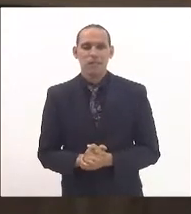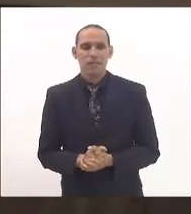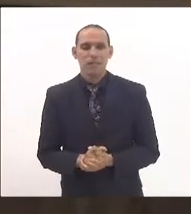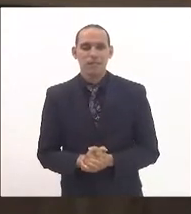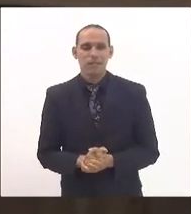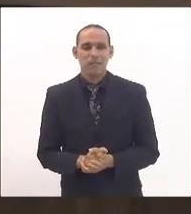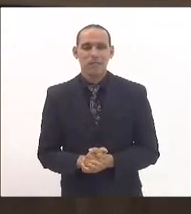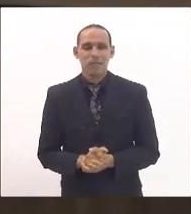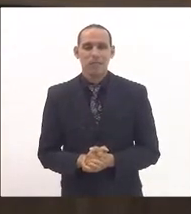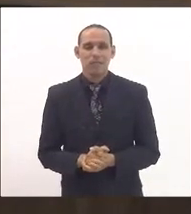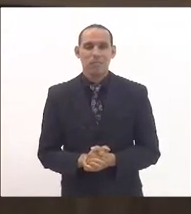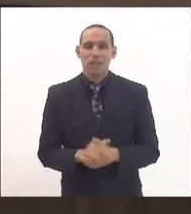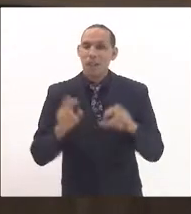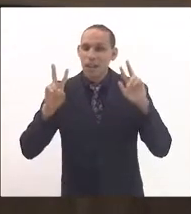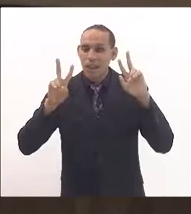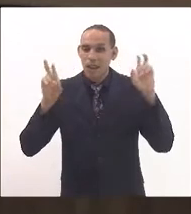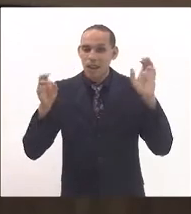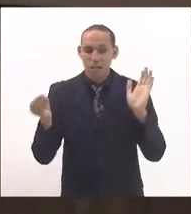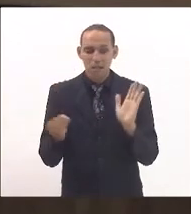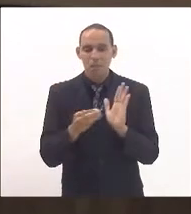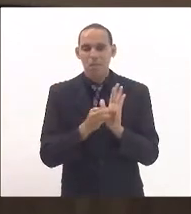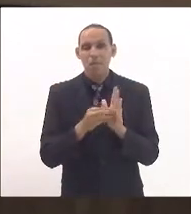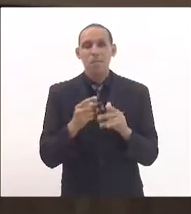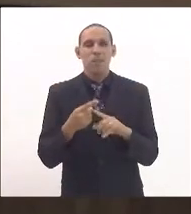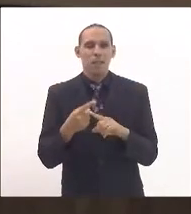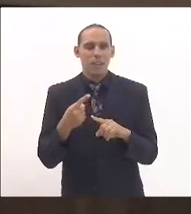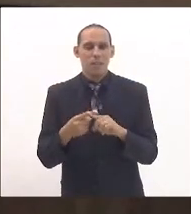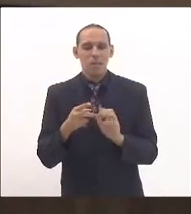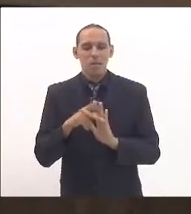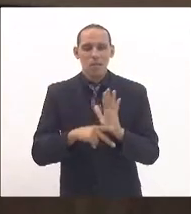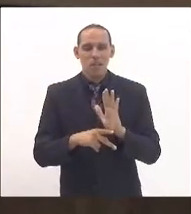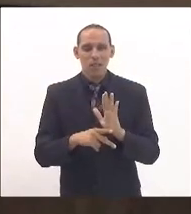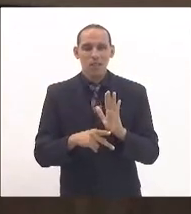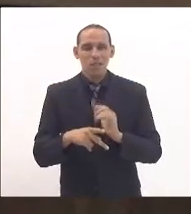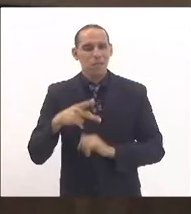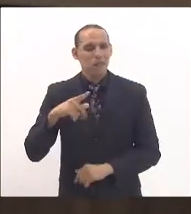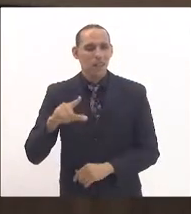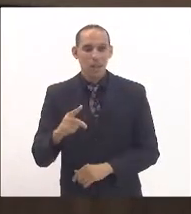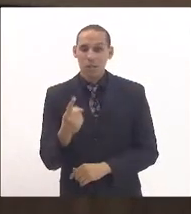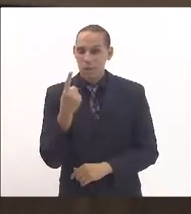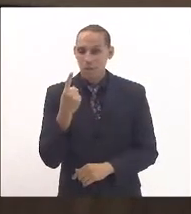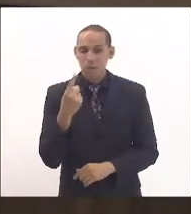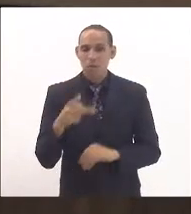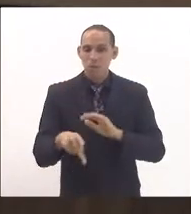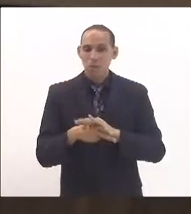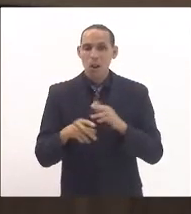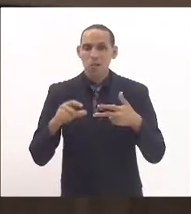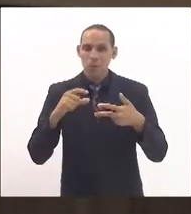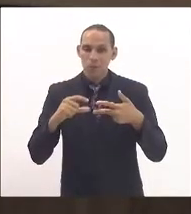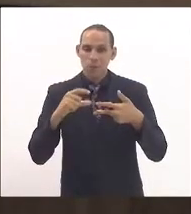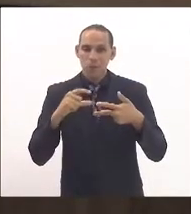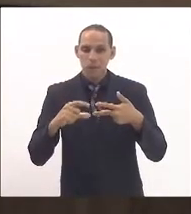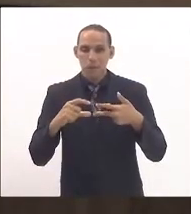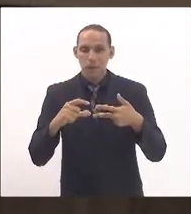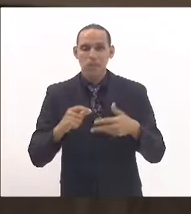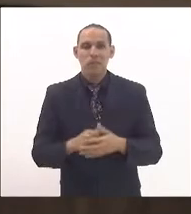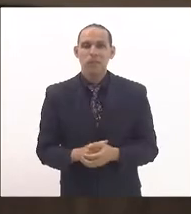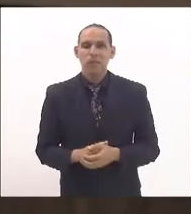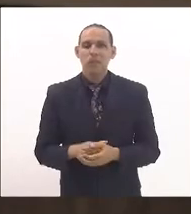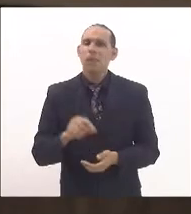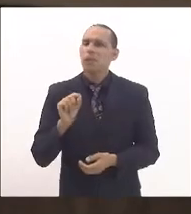para colocar essa questão, porque tem um projeto de lei do Poder Executivo que